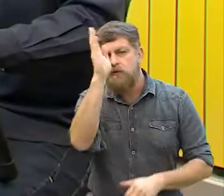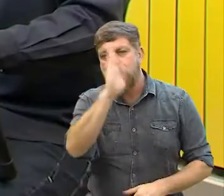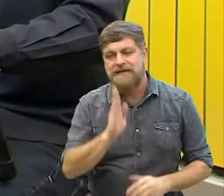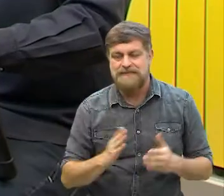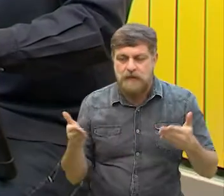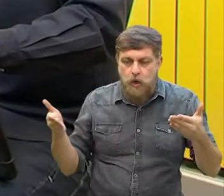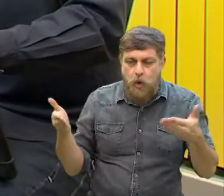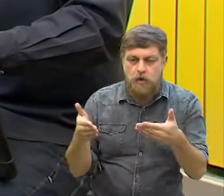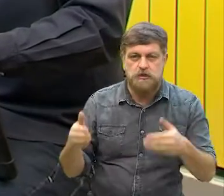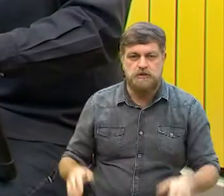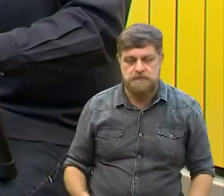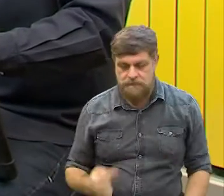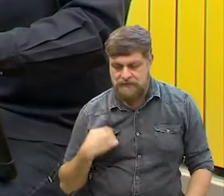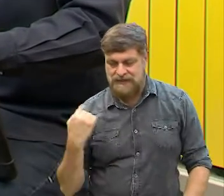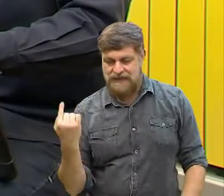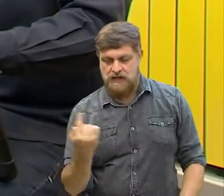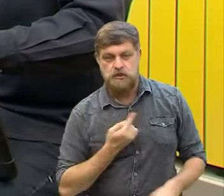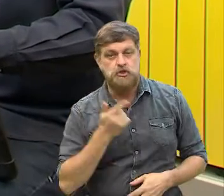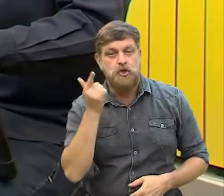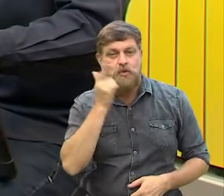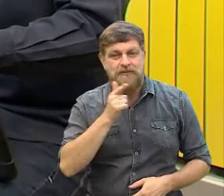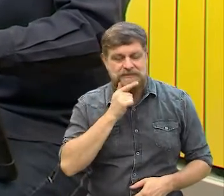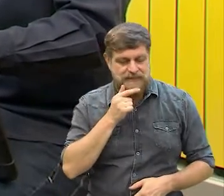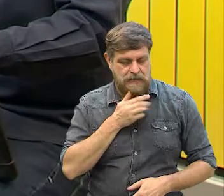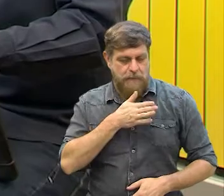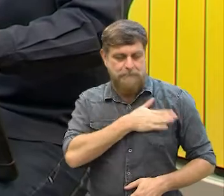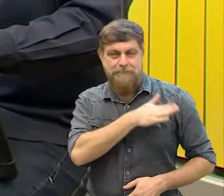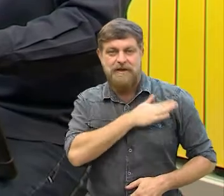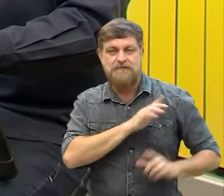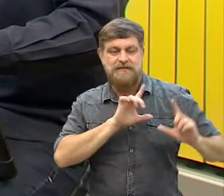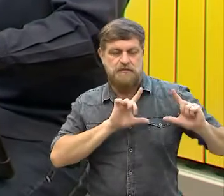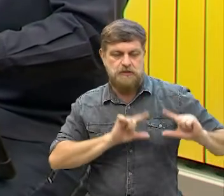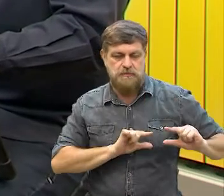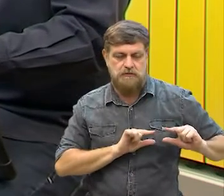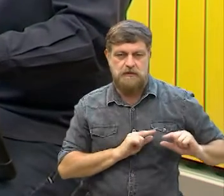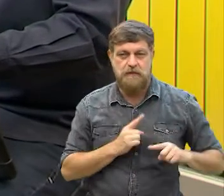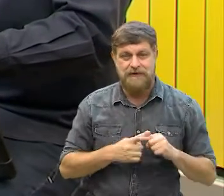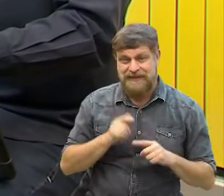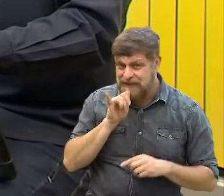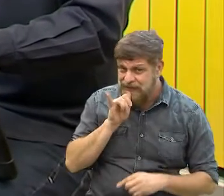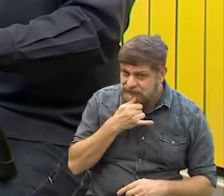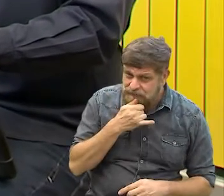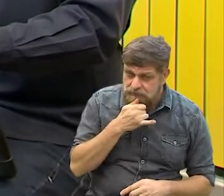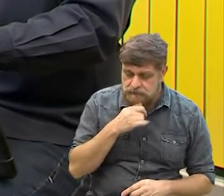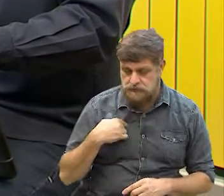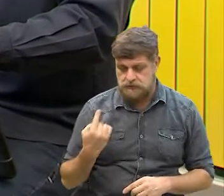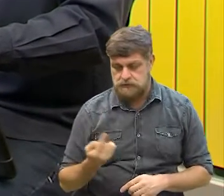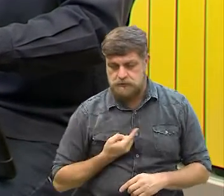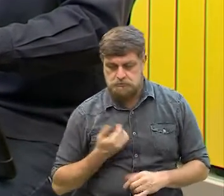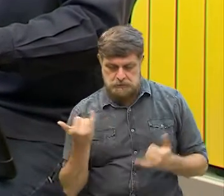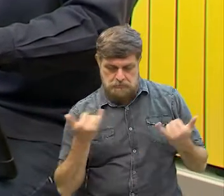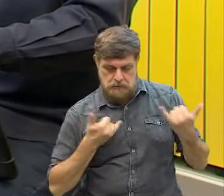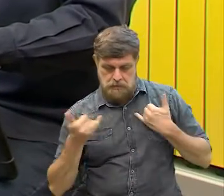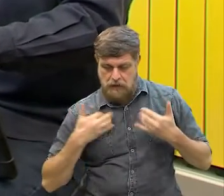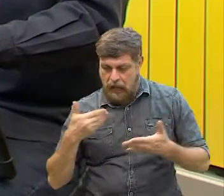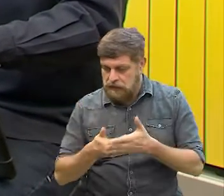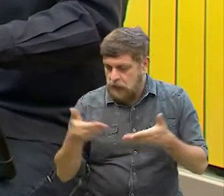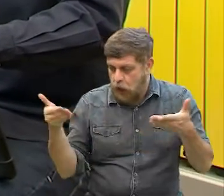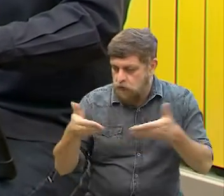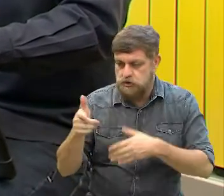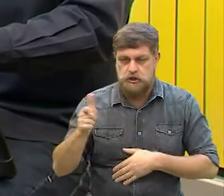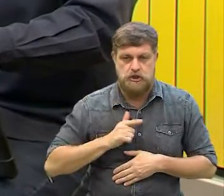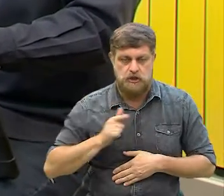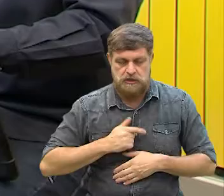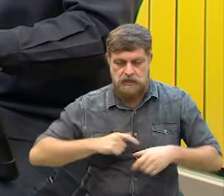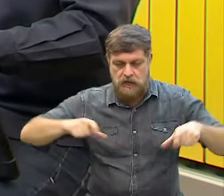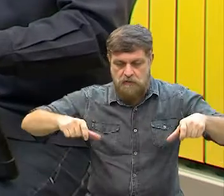hoje, até para a gente poder diminuir o preconceito, Lindsay? Porque, infelizmente, a gente escuta até hoje que tem que diminuir o